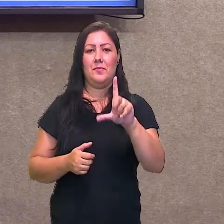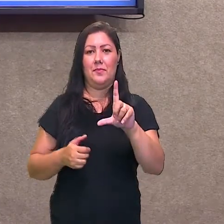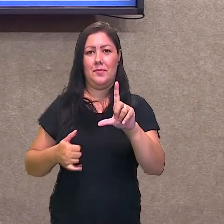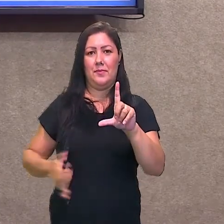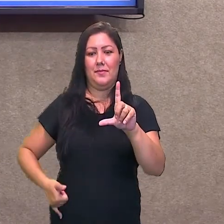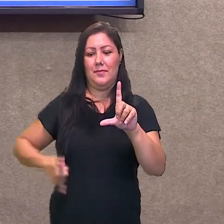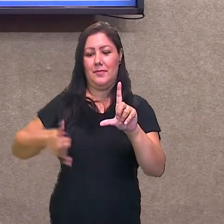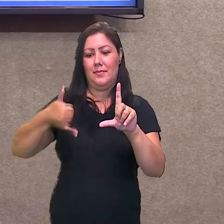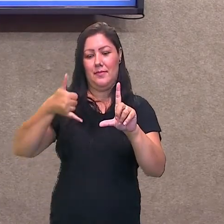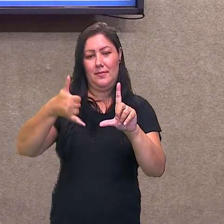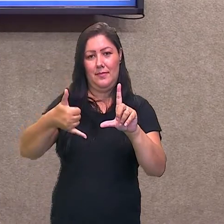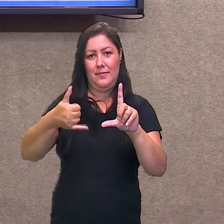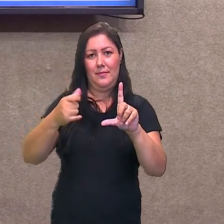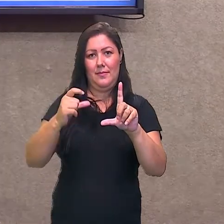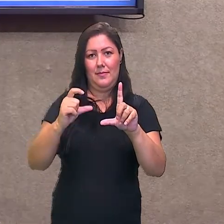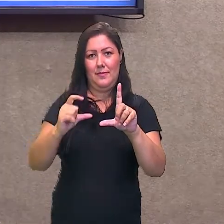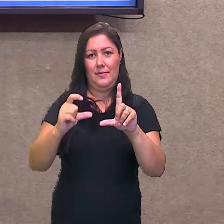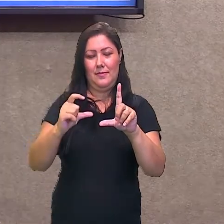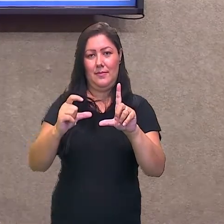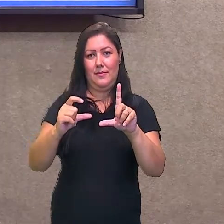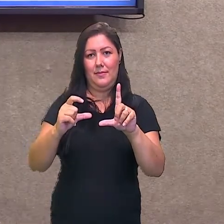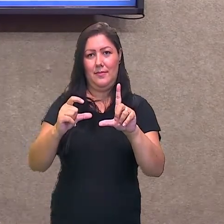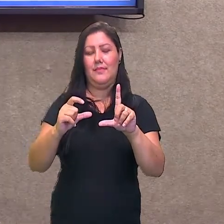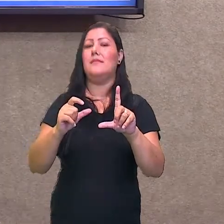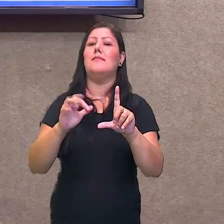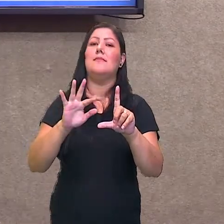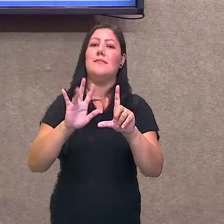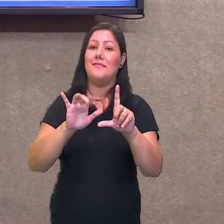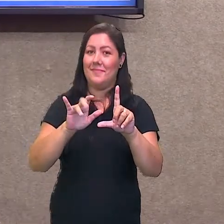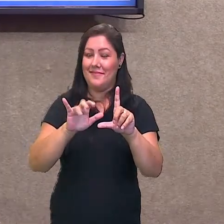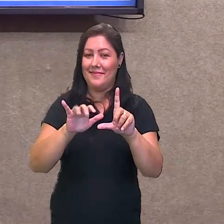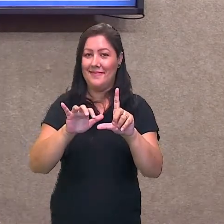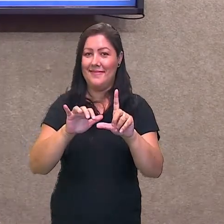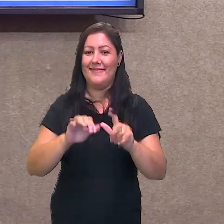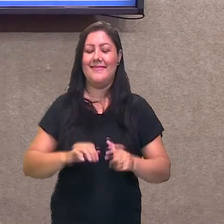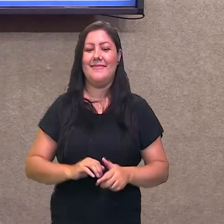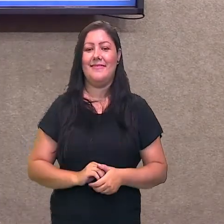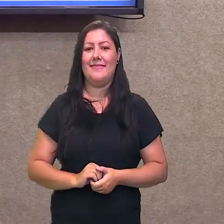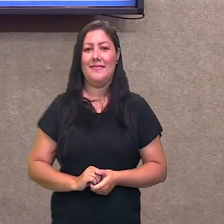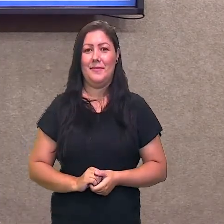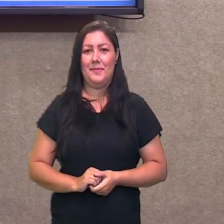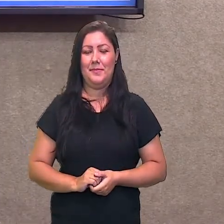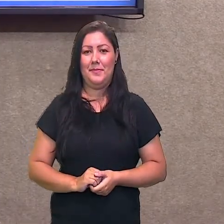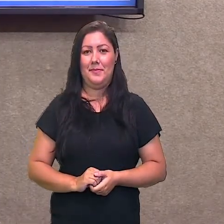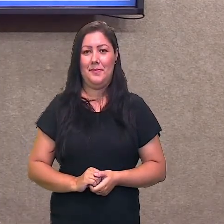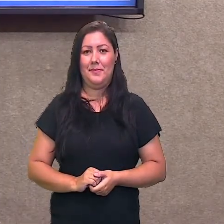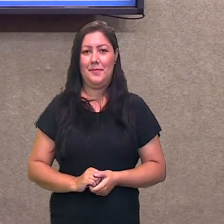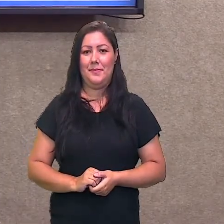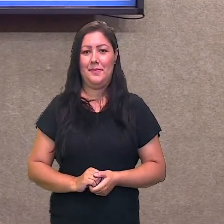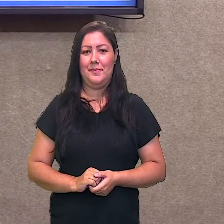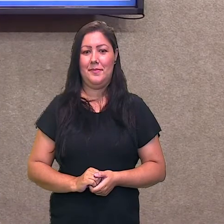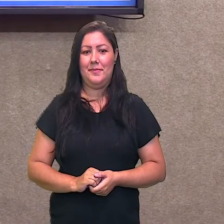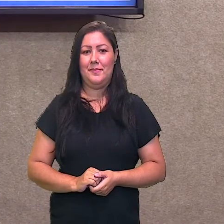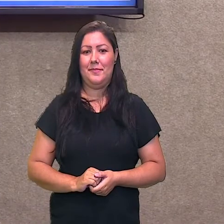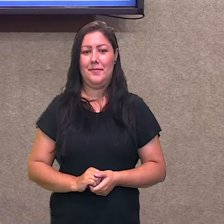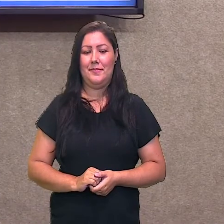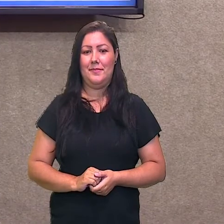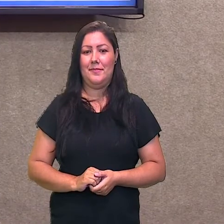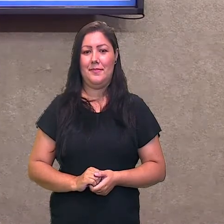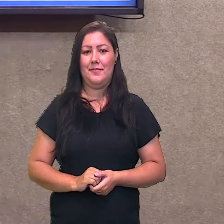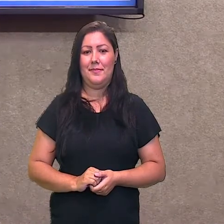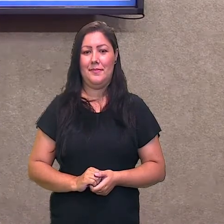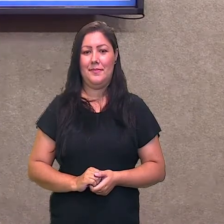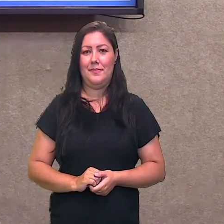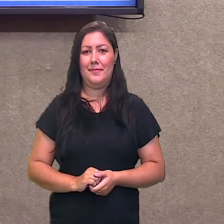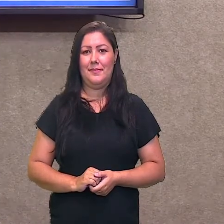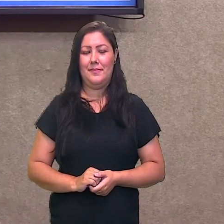até apontar, basta você apontar a câmera do seu celular para esta imagem que aparece